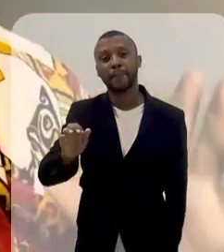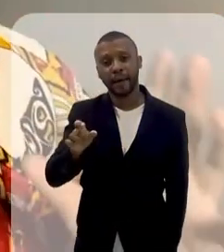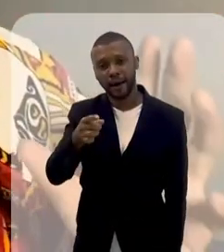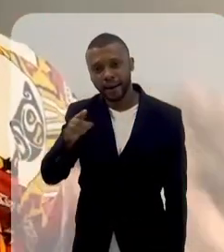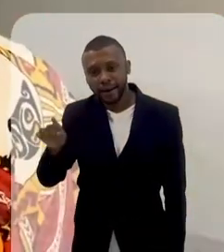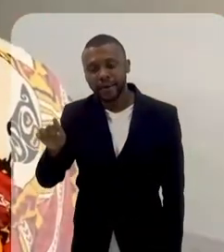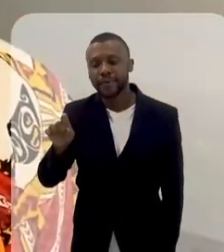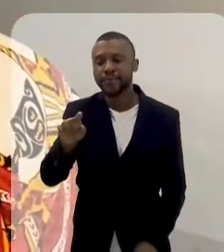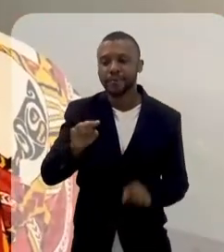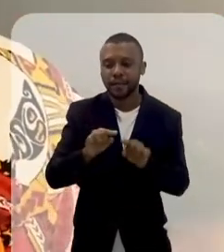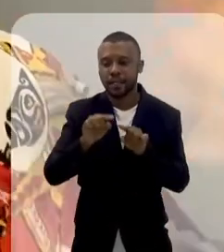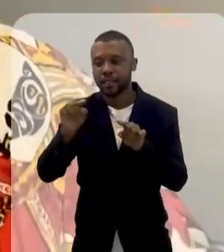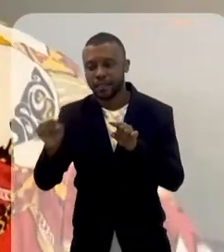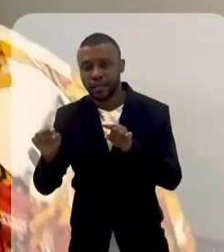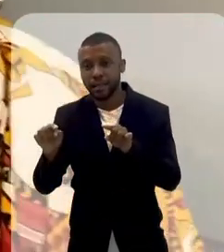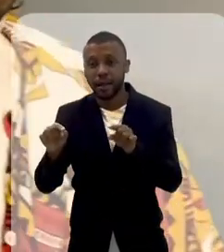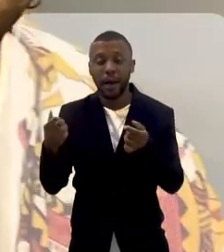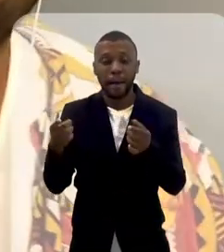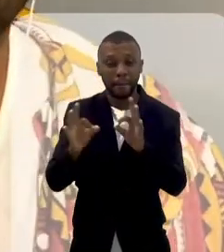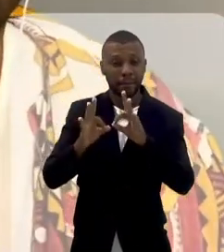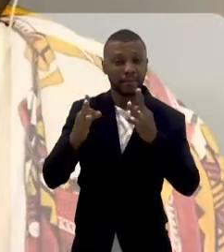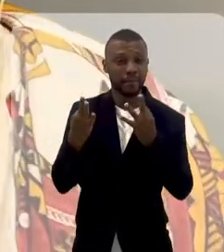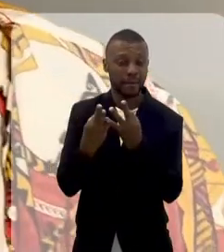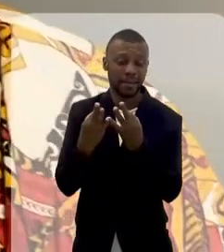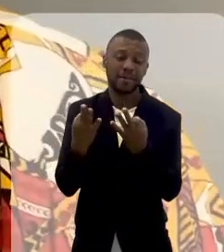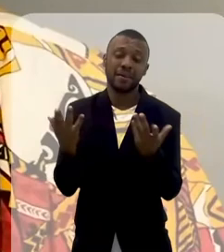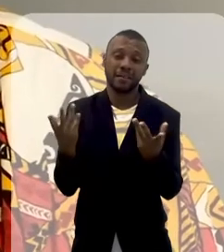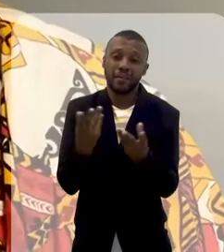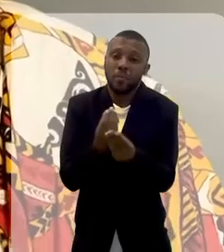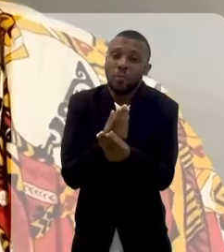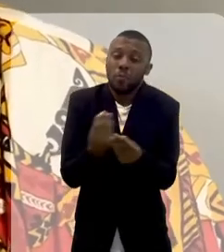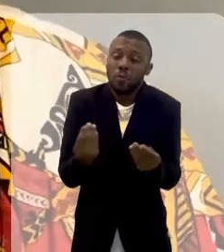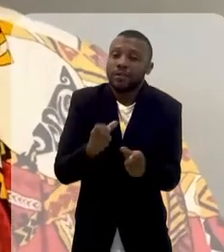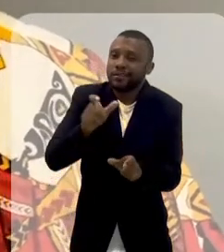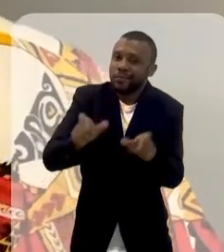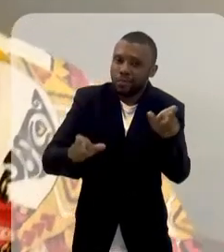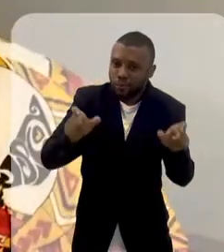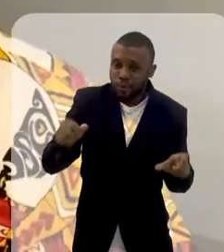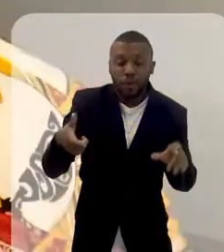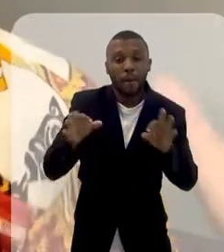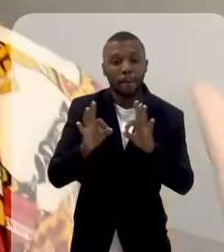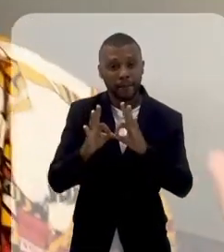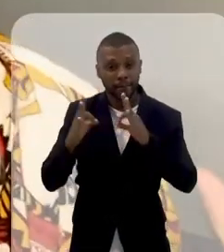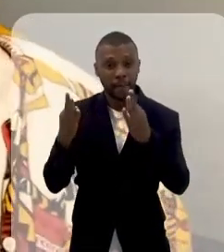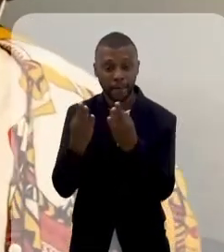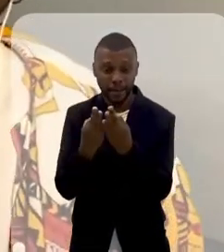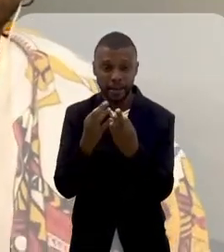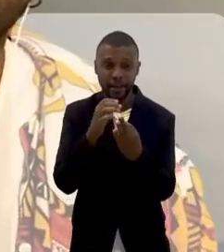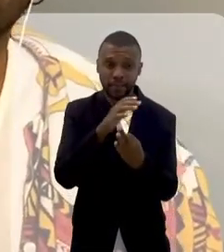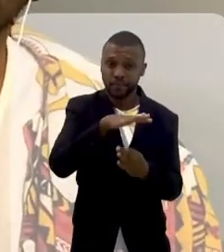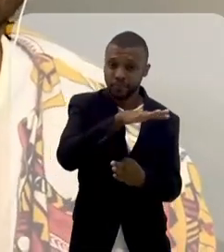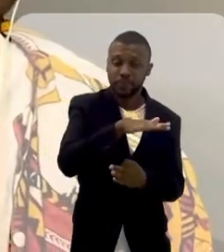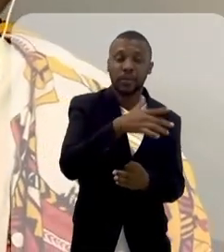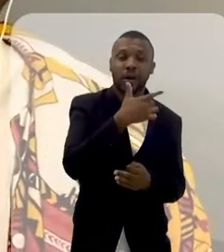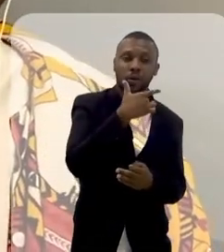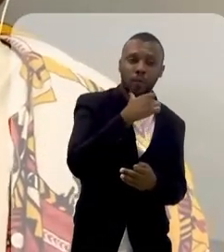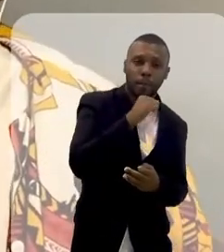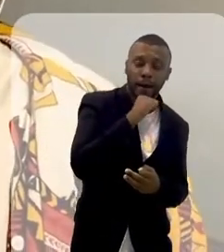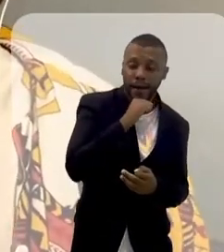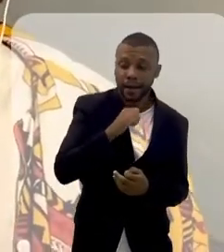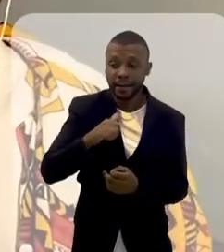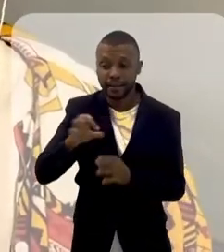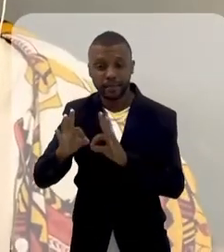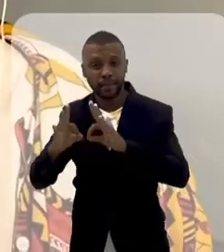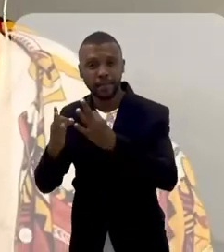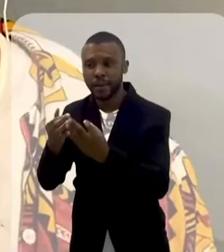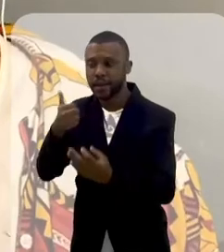muita coisa acontecendo. Porque eu tenho minha família parte de pai, né, minha família parte de mãe, que eu já não vejo tantas pessoas, e a